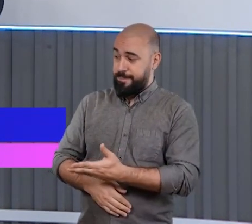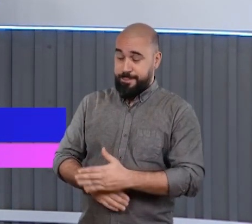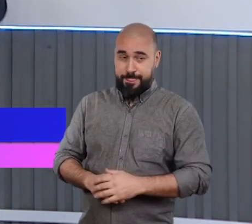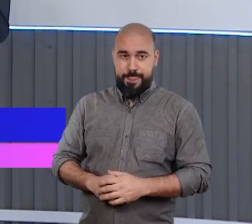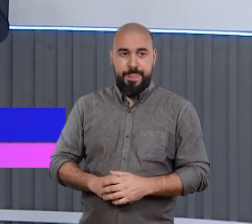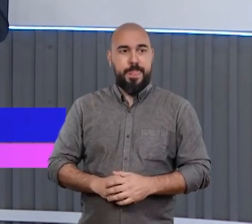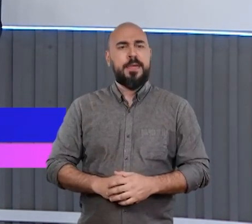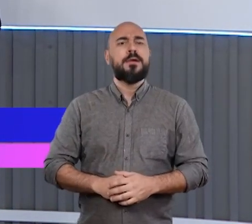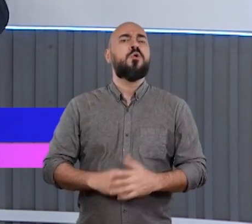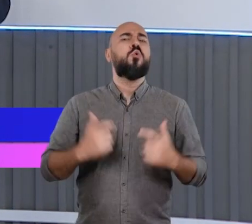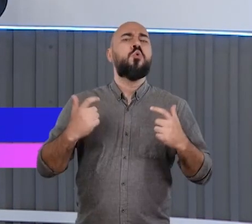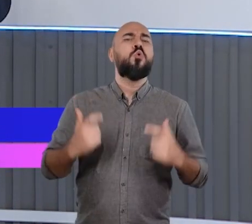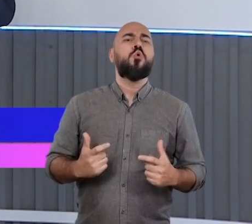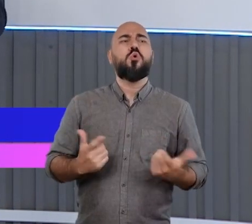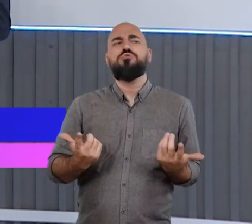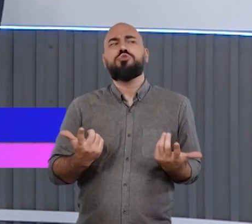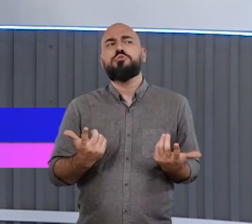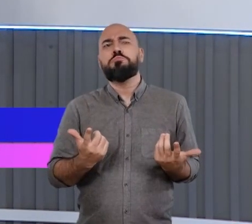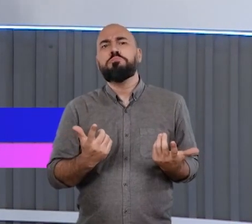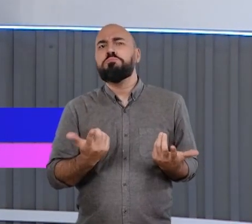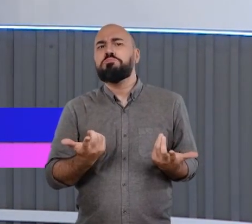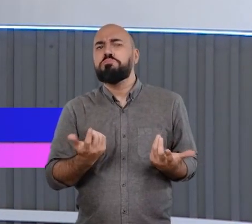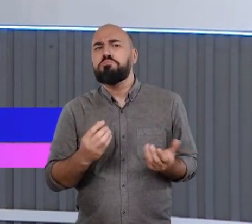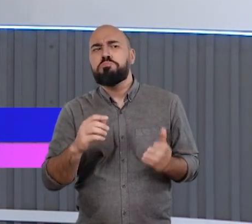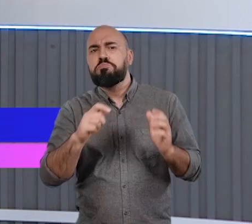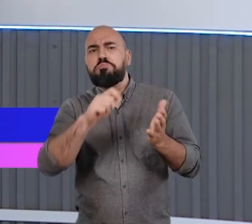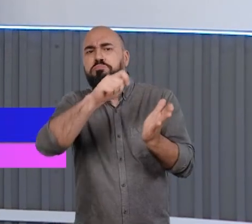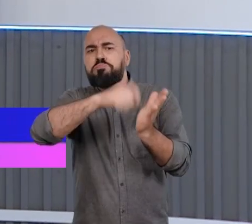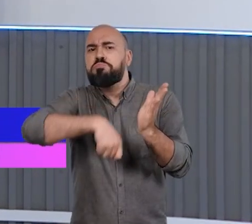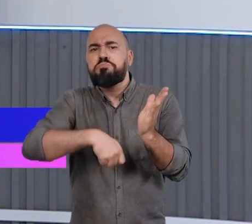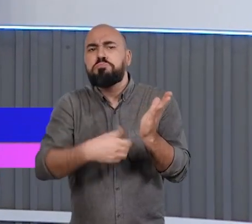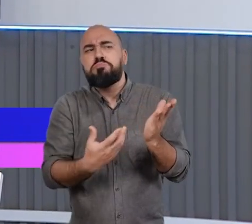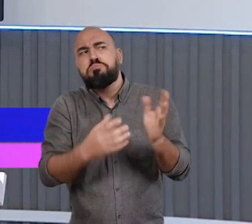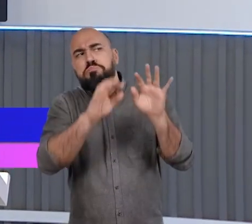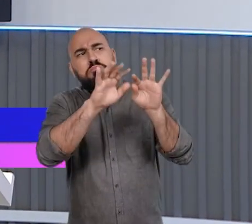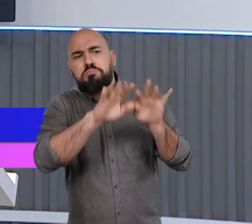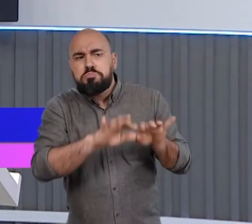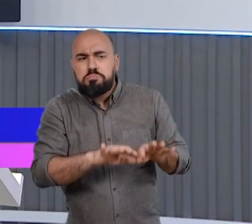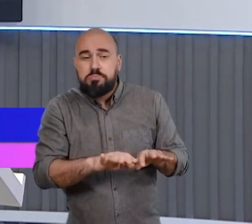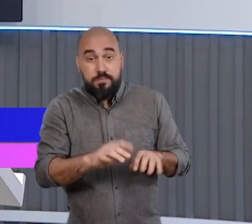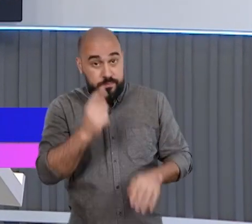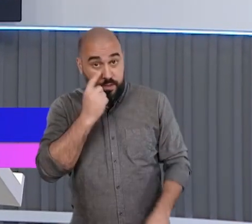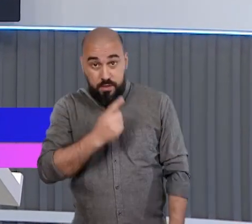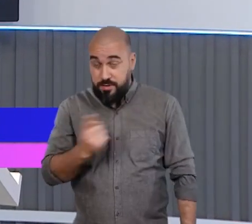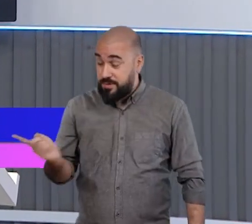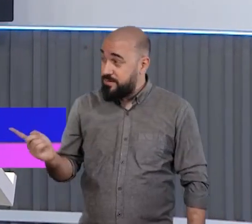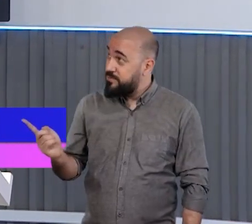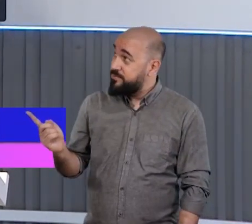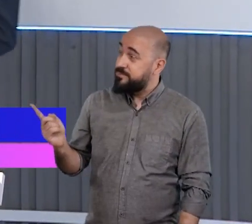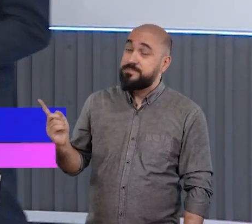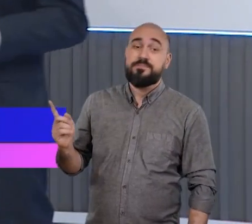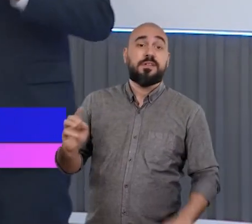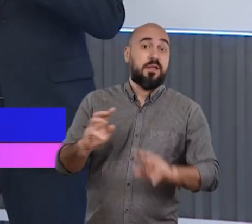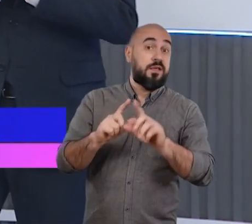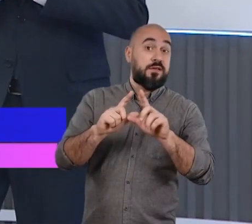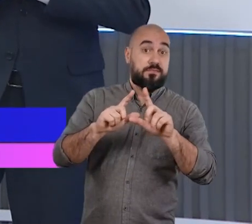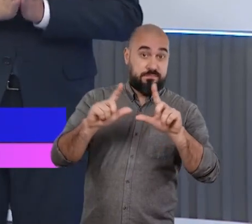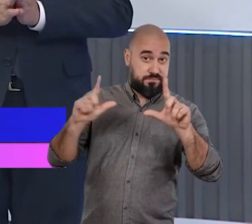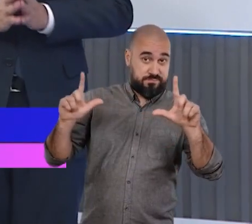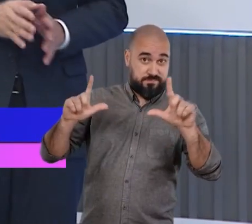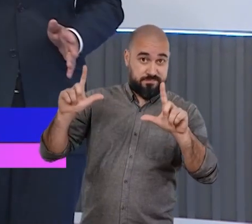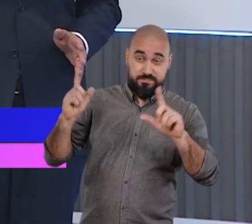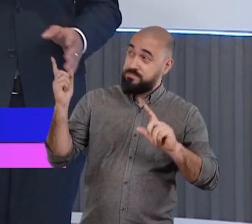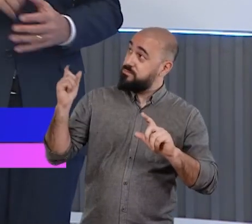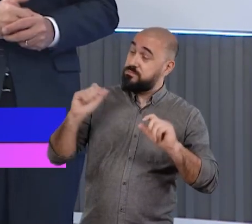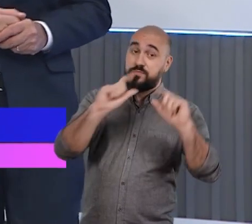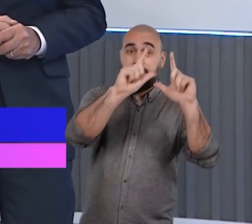ir para fazer o seu cadastro como aluno da Escola Bíblica. Esse aqui é o site que você vai chegar no seguinte